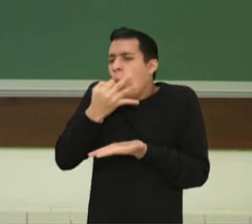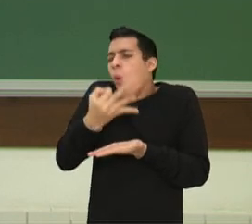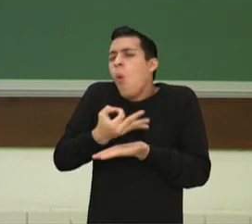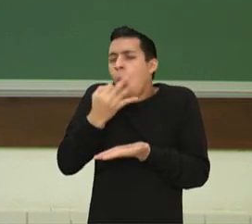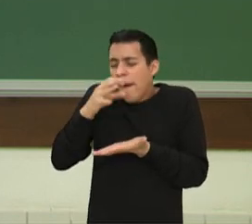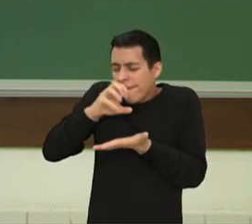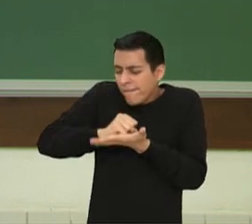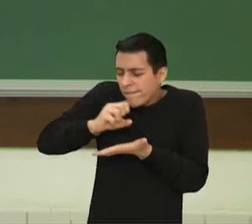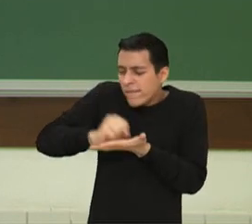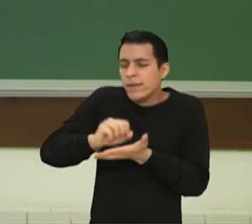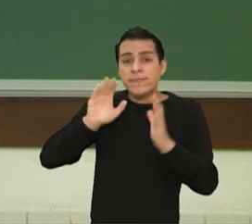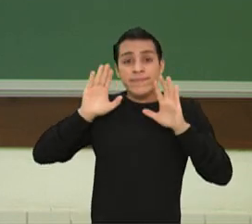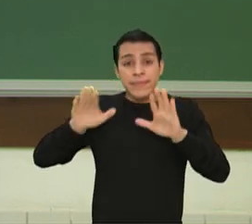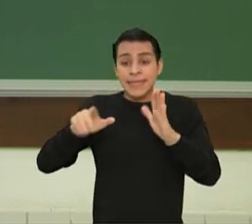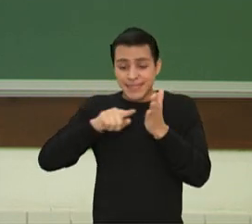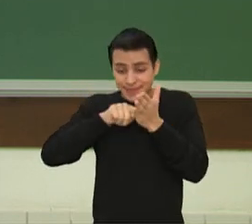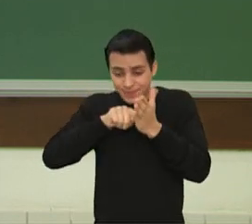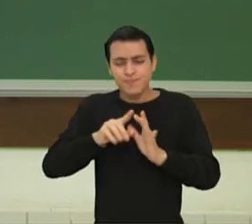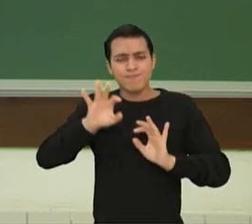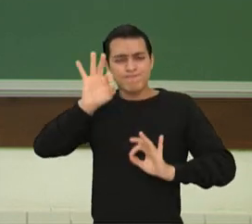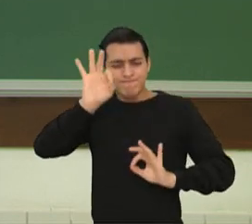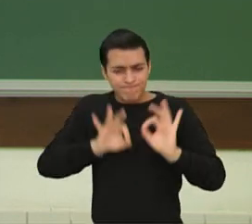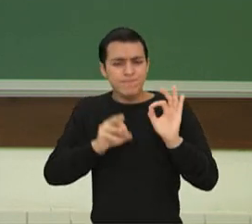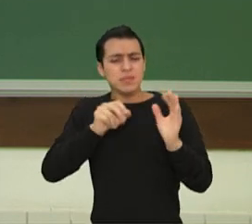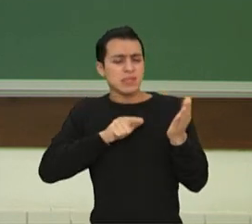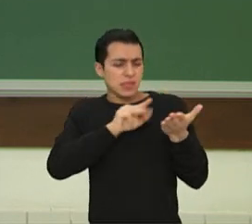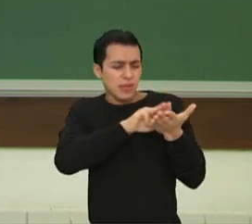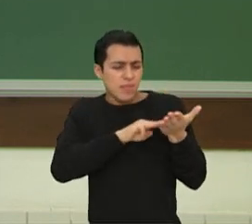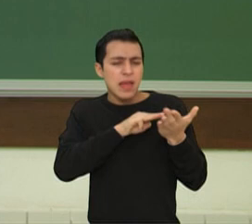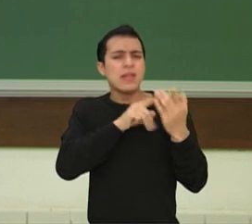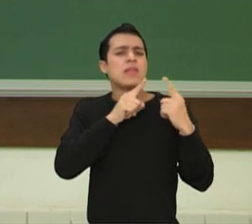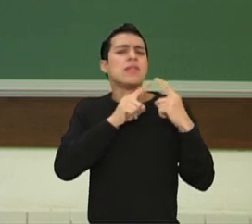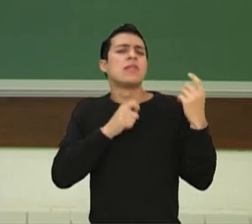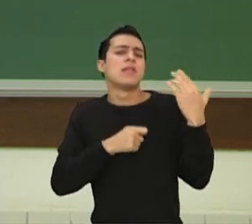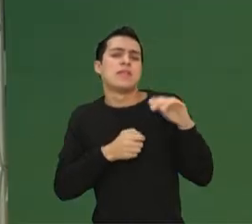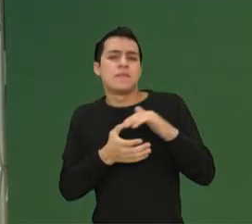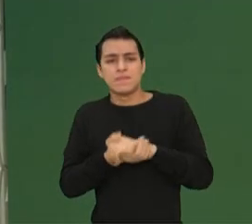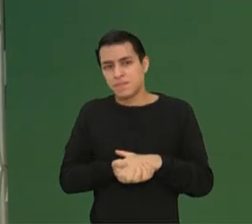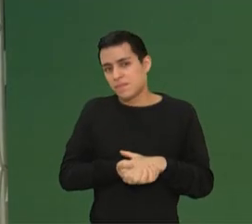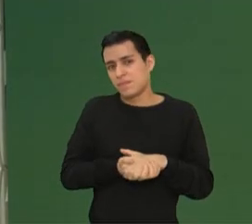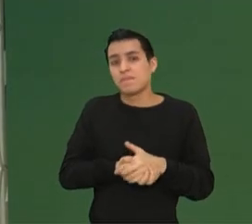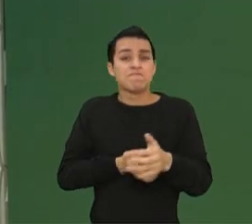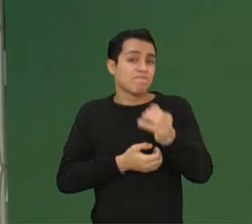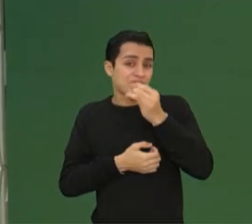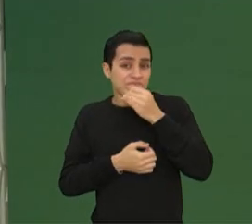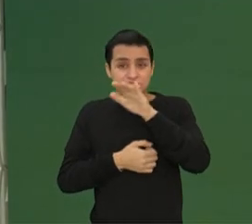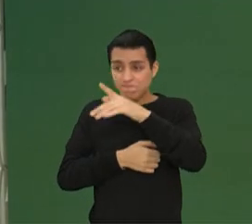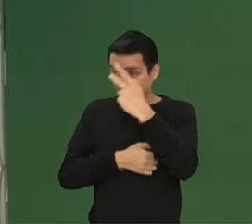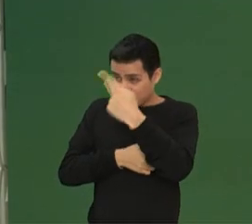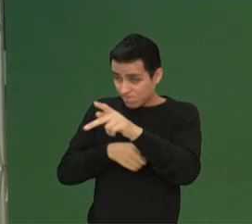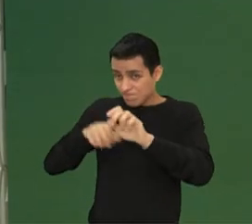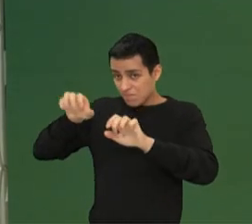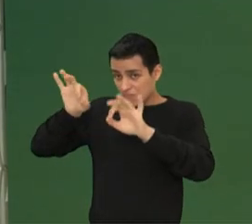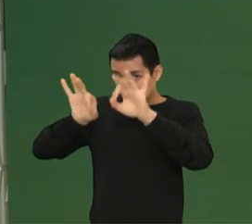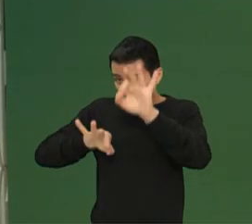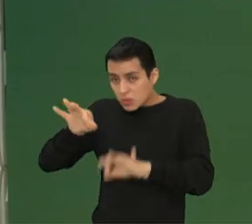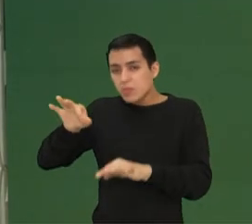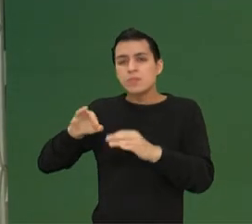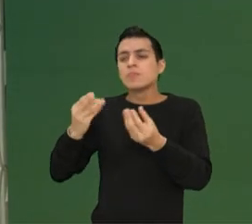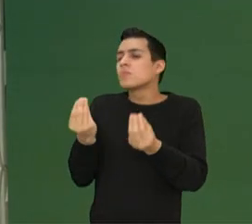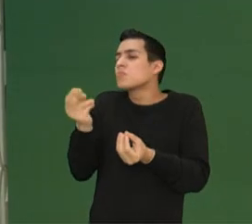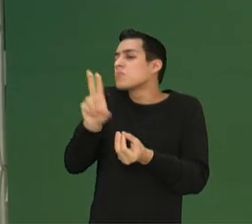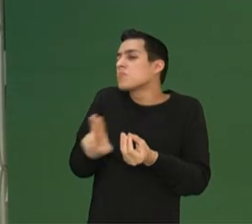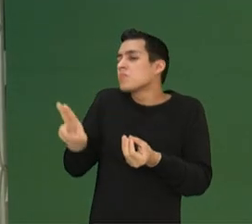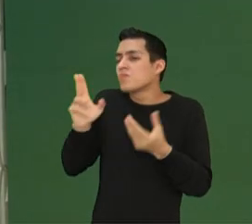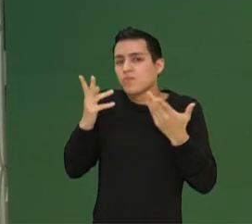ela é estruturada dentro de um método científico. A estrutura dela, o planejamento, a